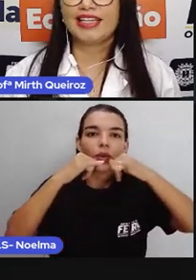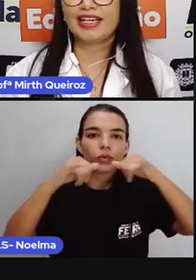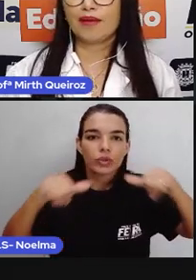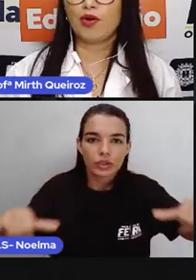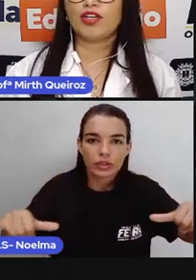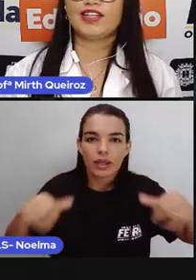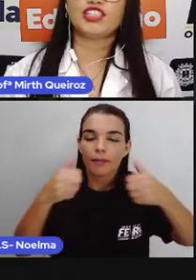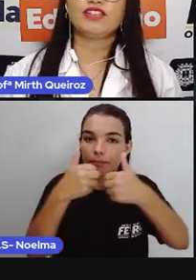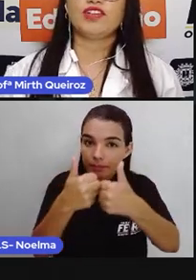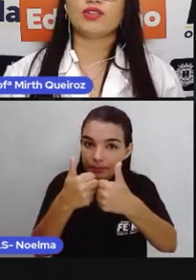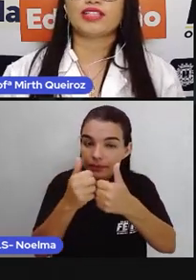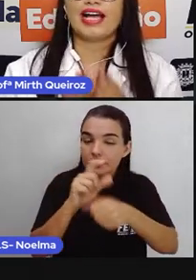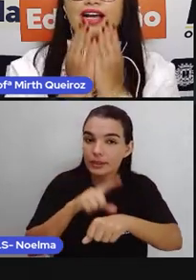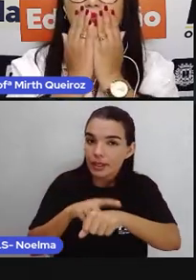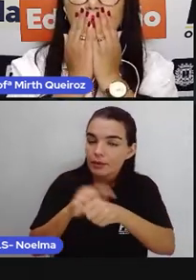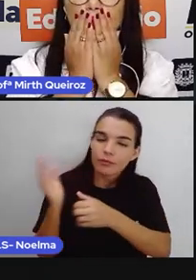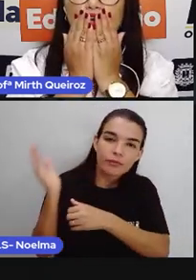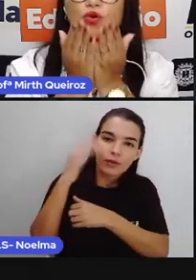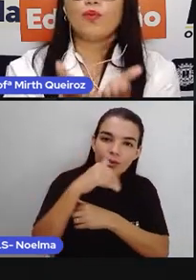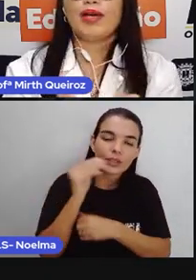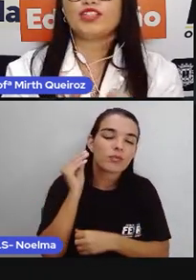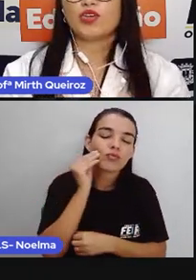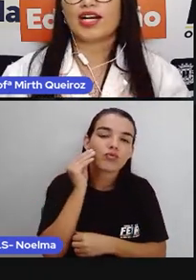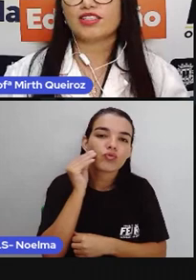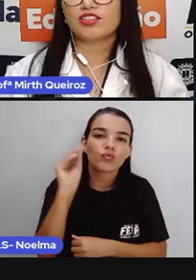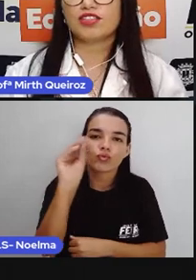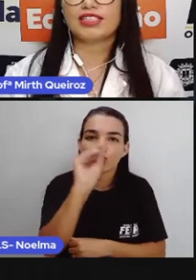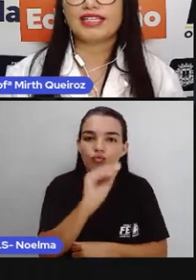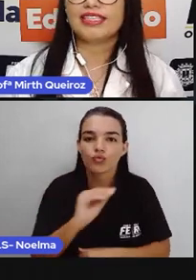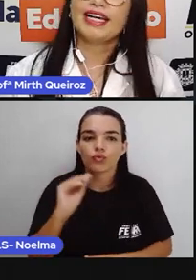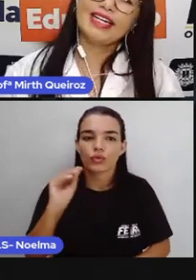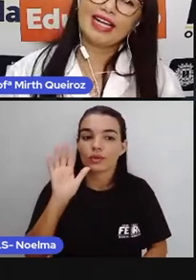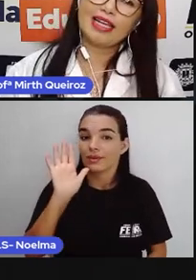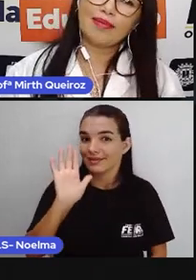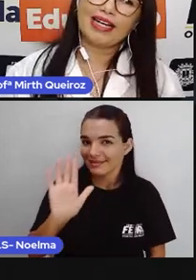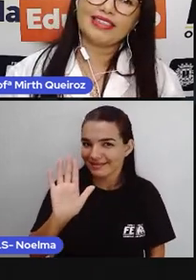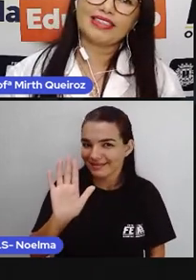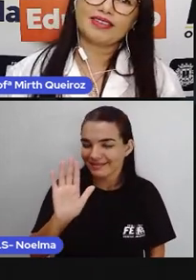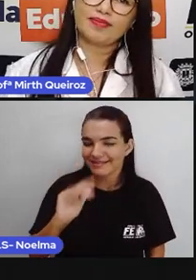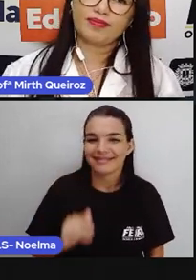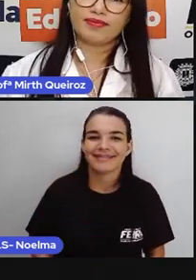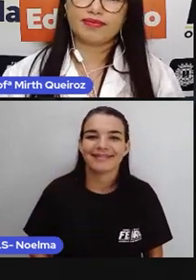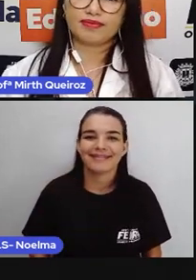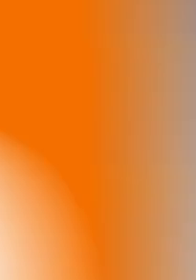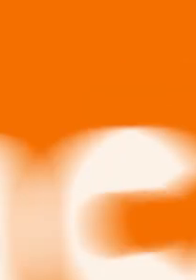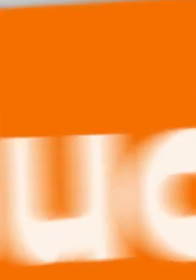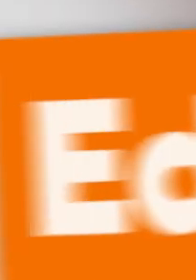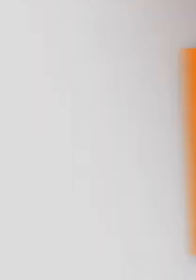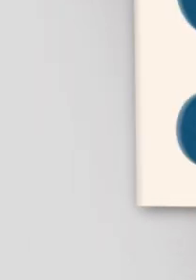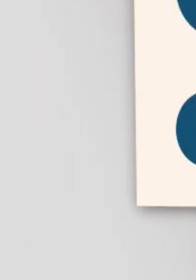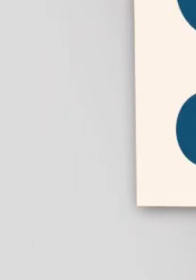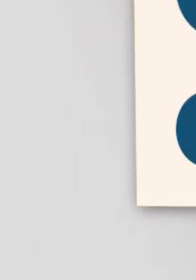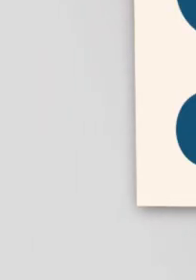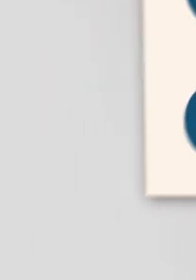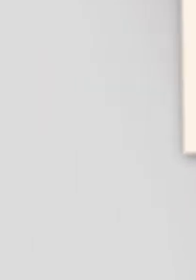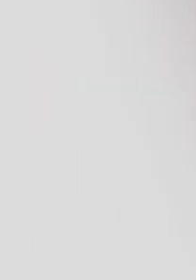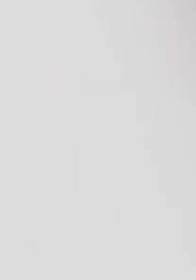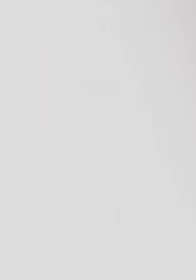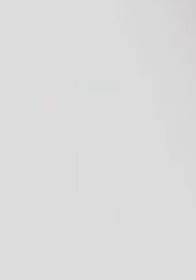notícia. Daqui a pouquinho a gente volta, tá? Um beijo no coração de vocês e até mais!